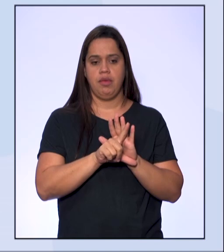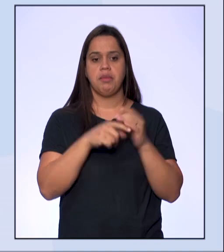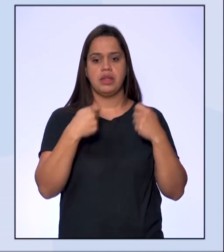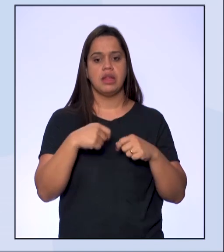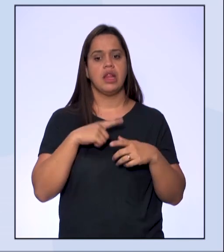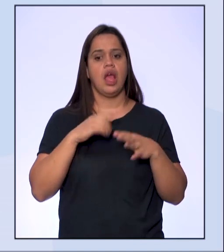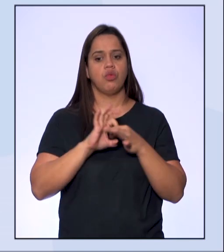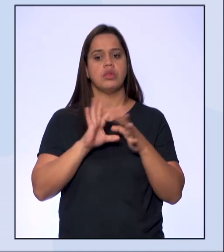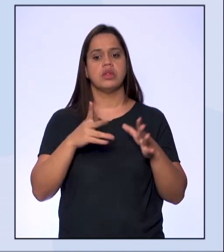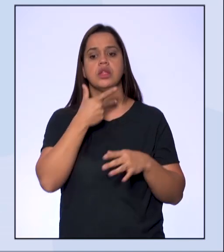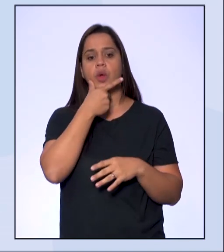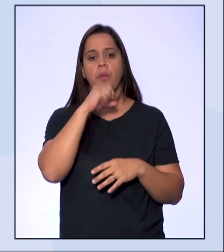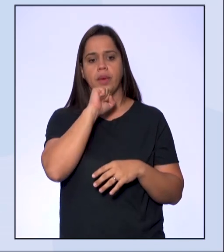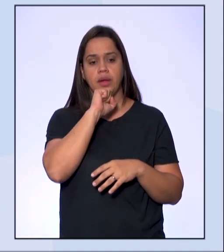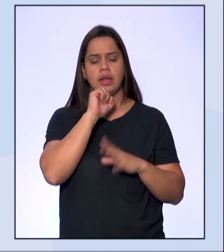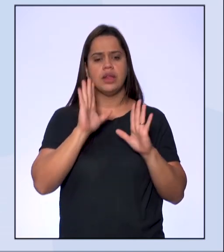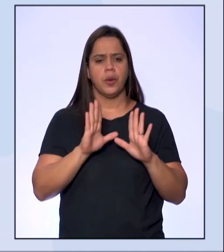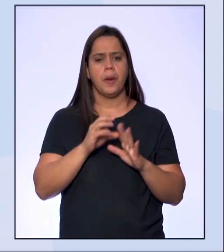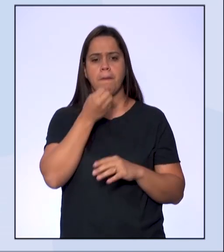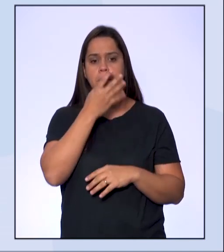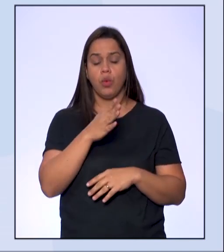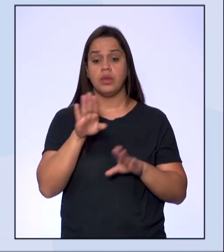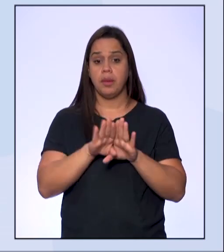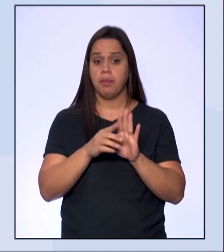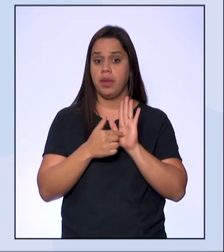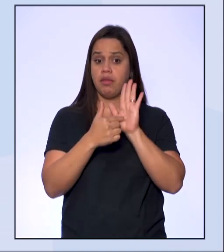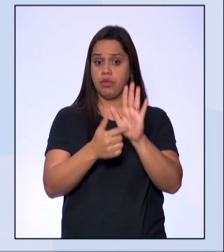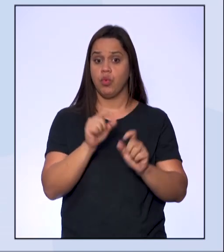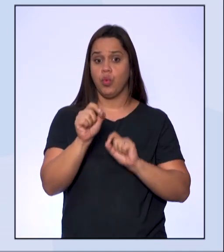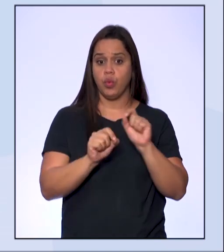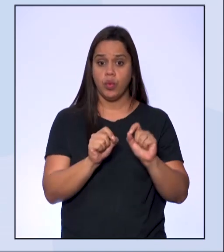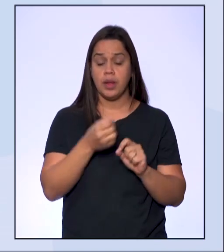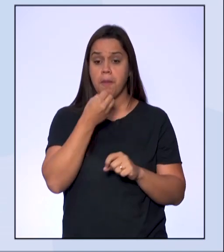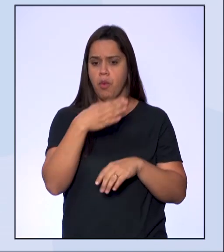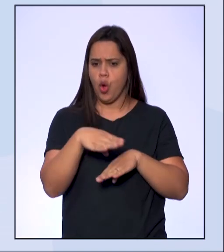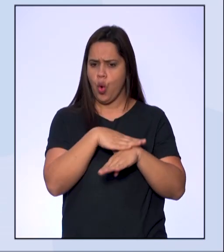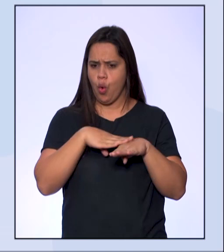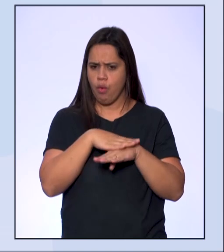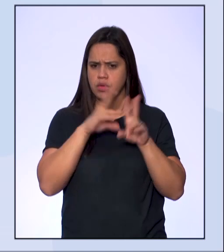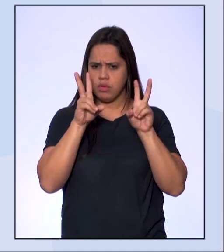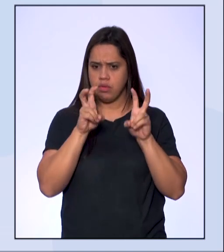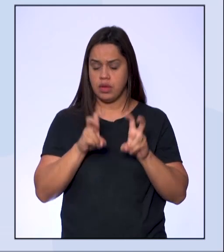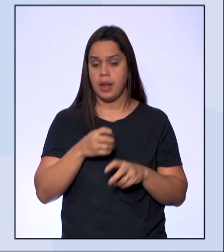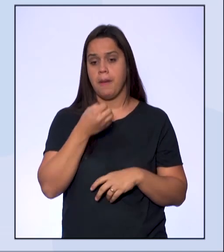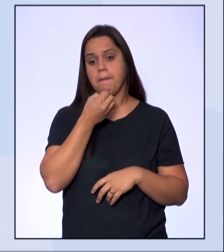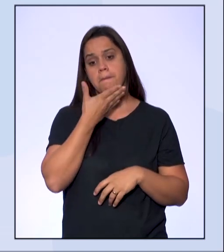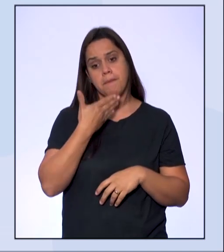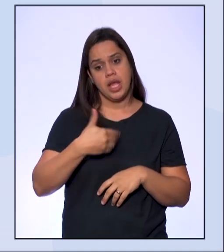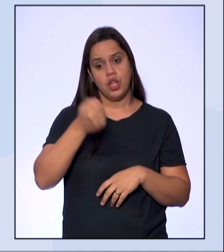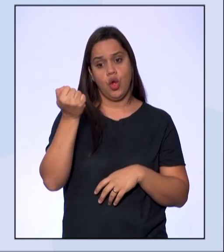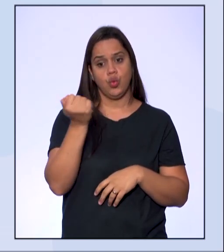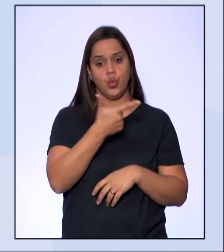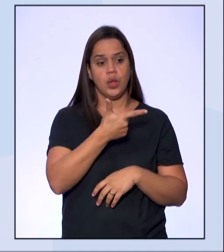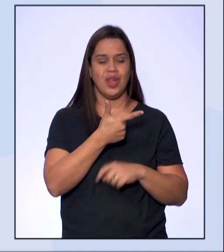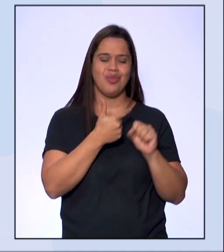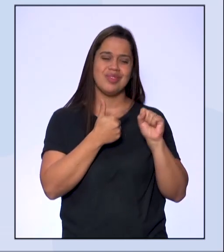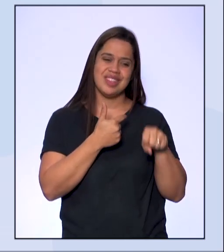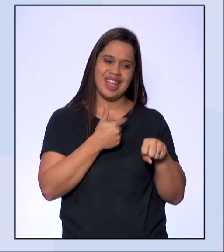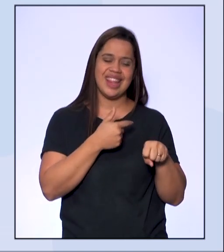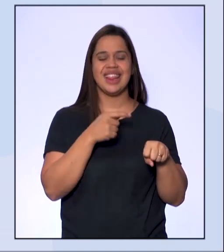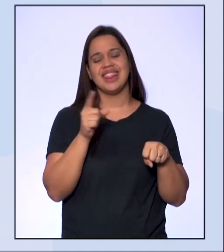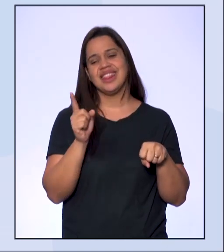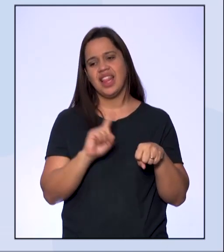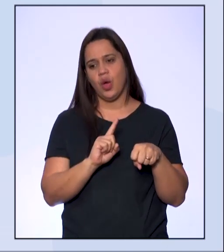É interessante acrescentar ainda que uma boa conversa sobre o assunto vale muito mais que um simples sim ou não entoado